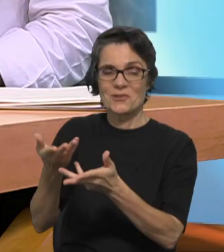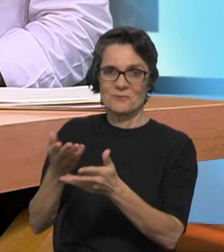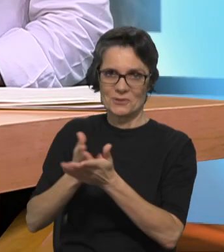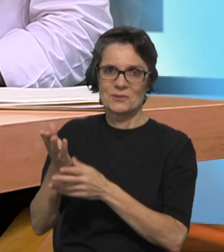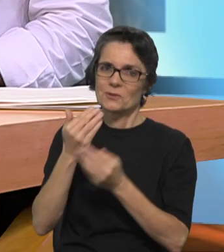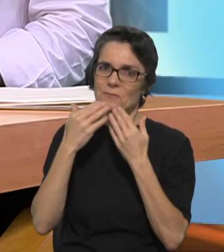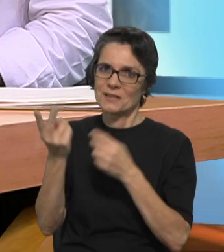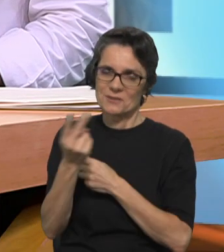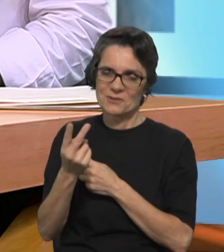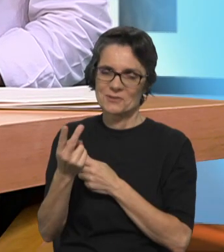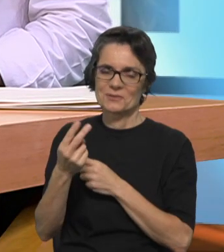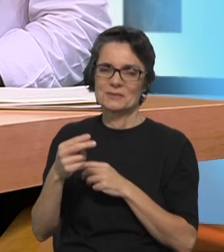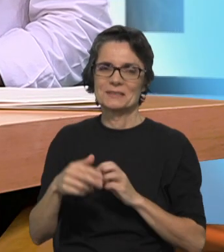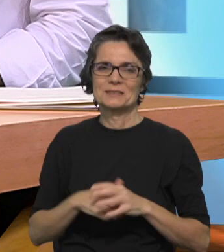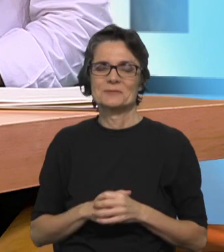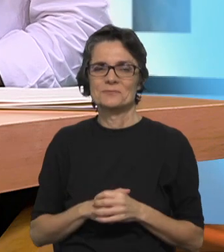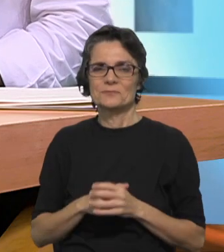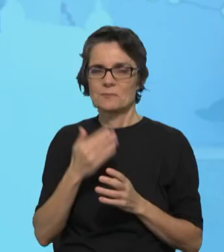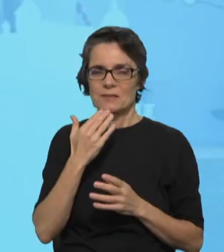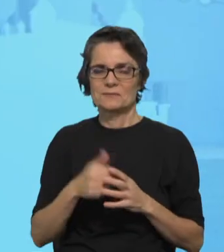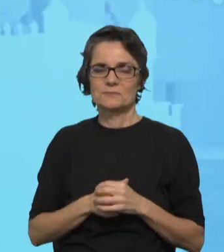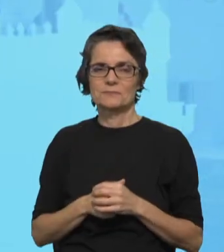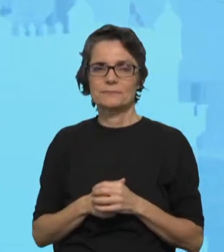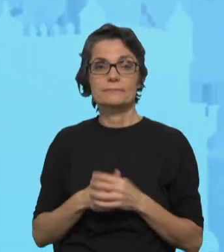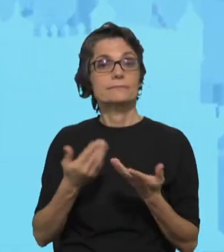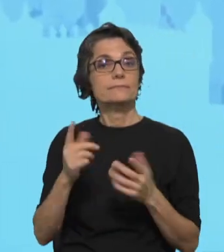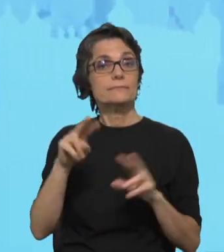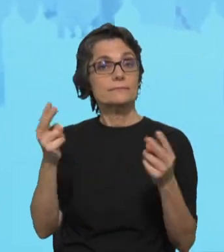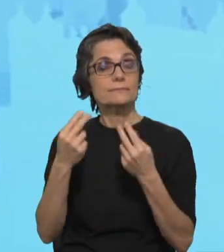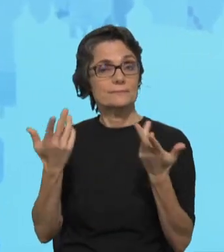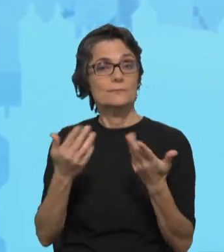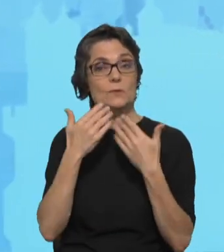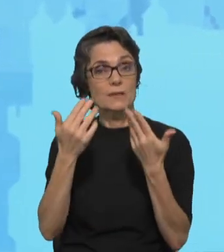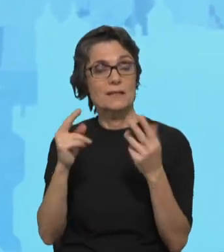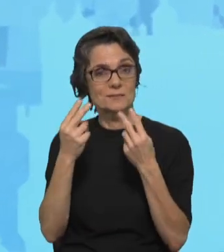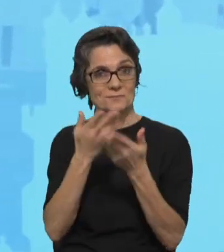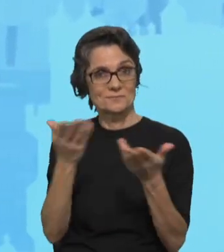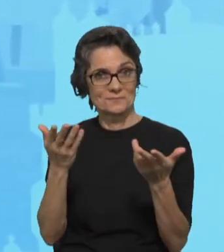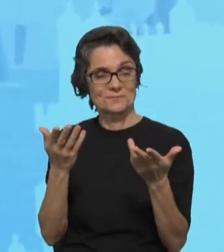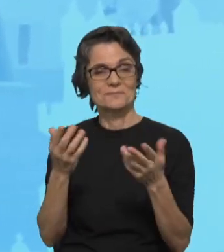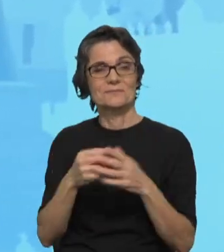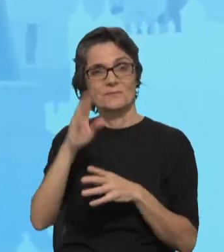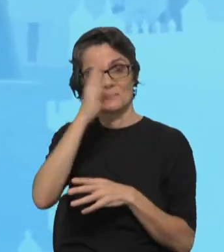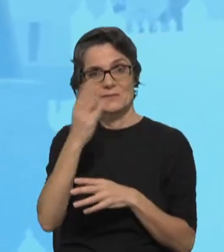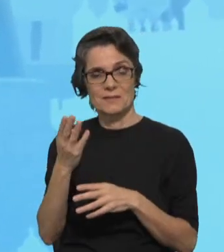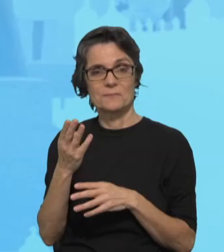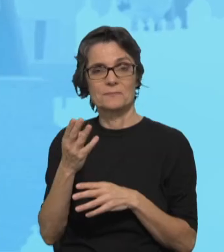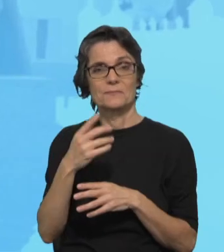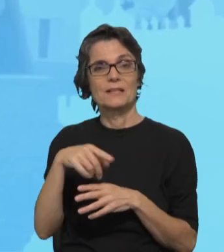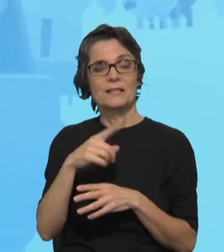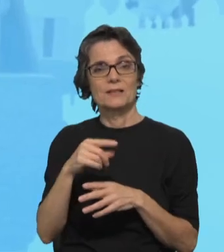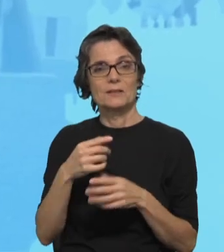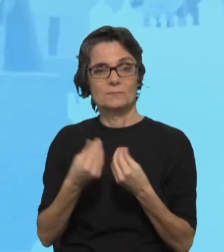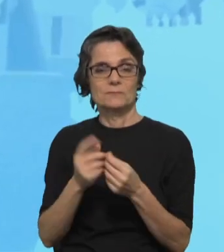muito obrigado também por ter estado aqui hoje connosco. Ficamos por aqui, agradecemos a atenção que nos dispensou. Já sabe que contamos